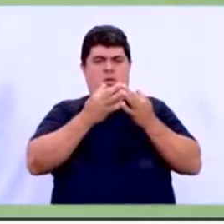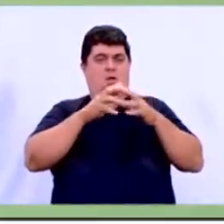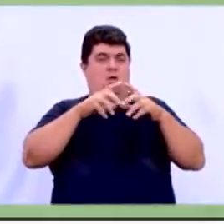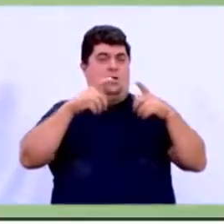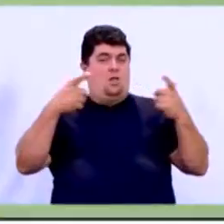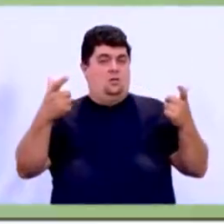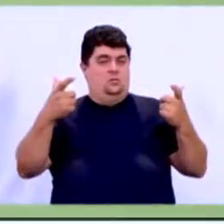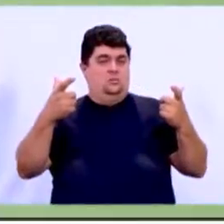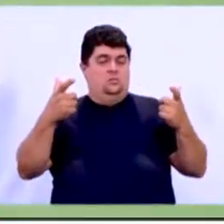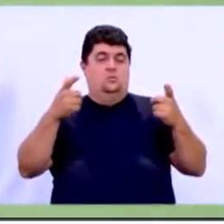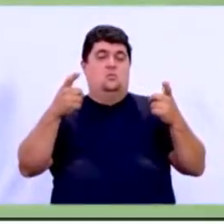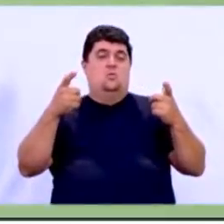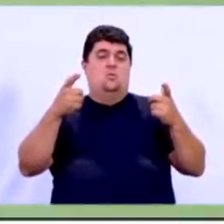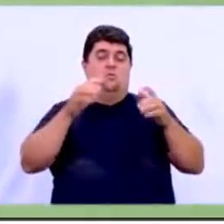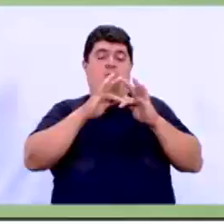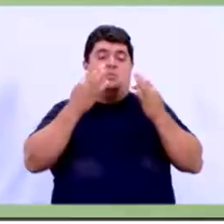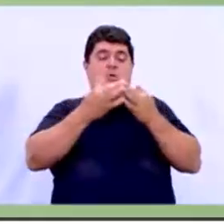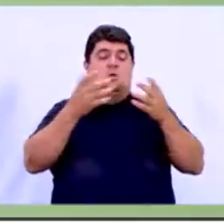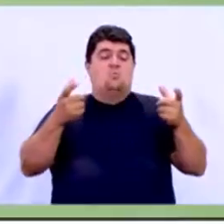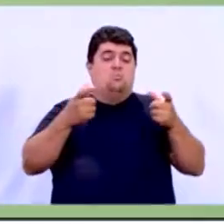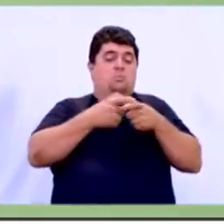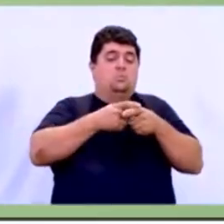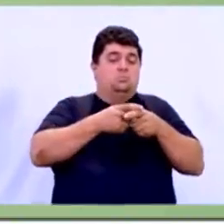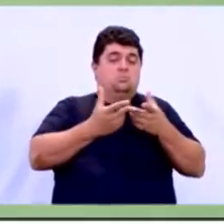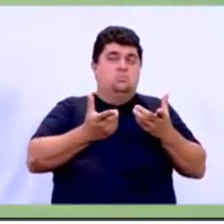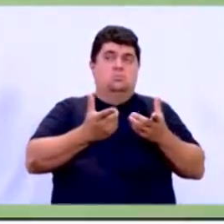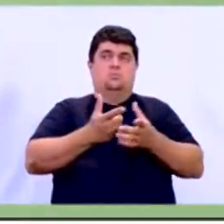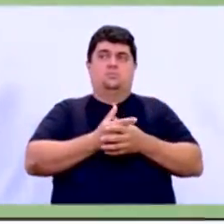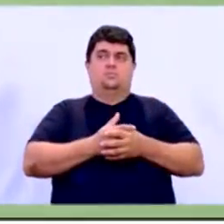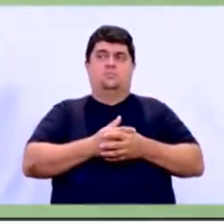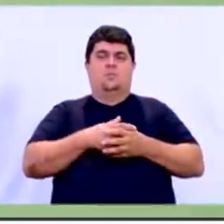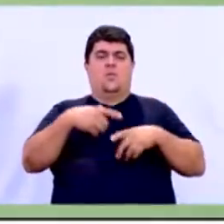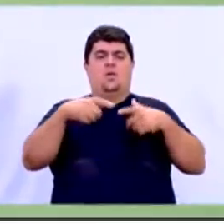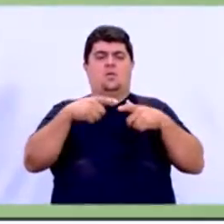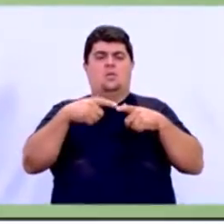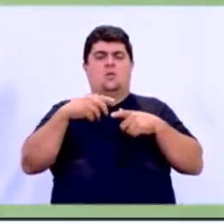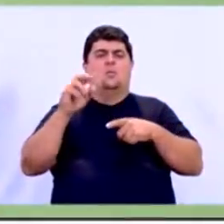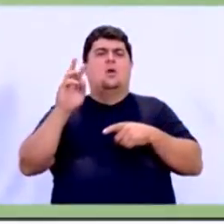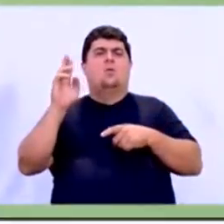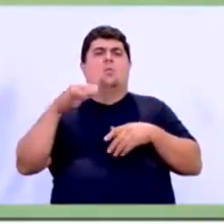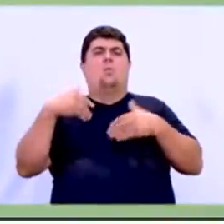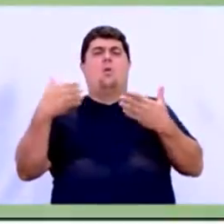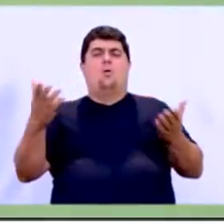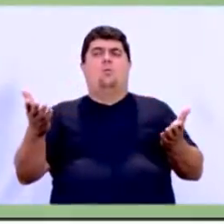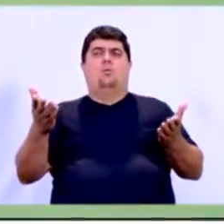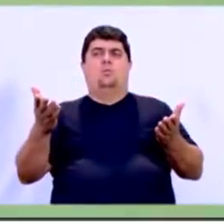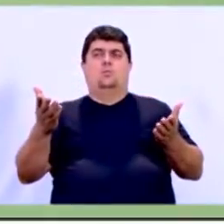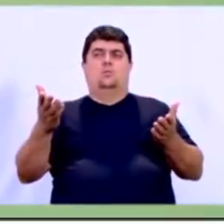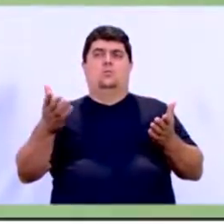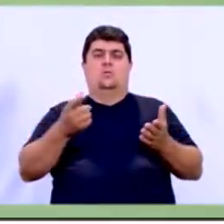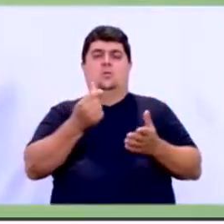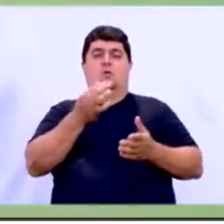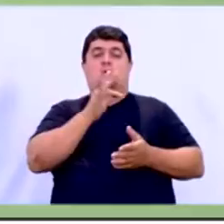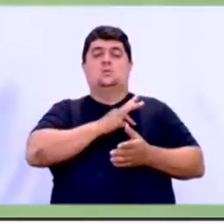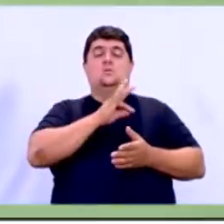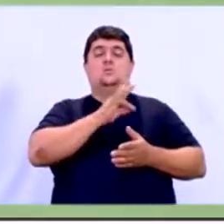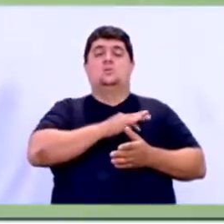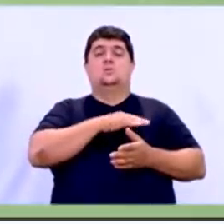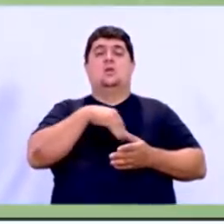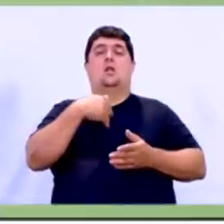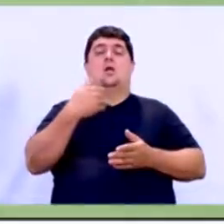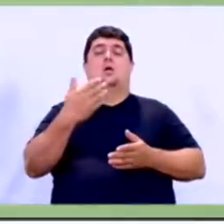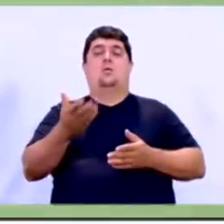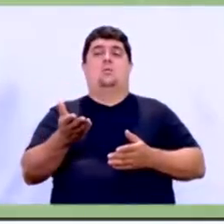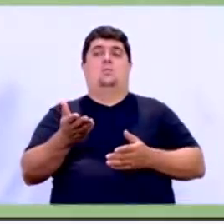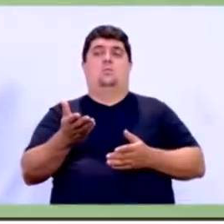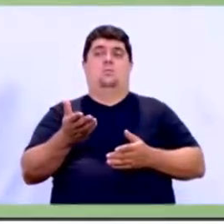família uma grande ou uma família pequena? Qual que é o seu trabalho? Com que eles atuam? Quanto eles ganham, né? A média,